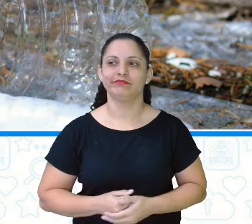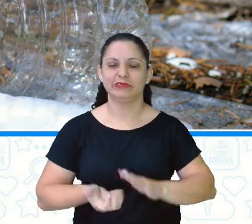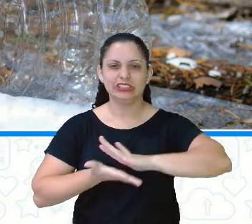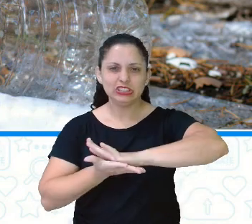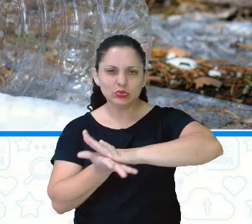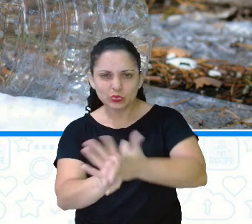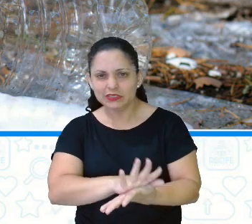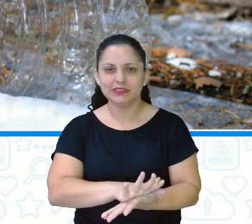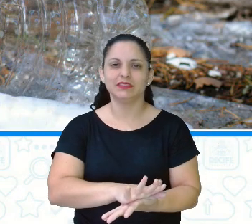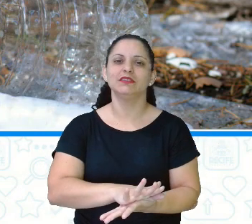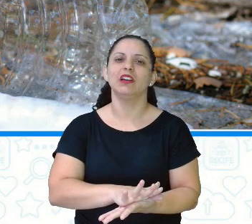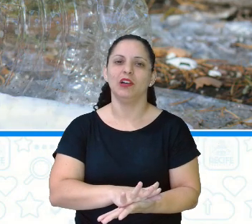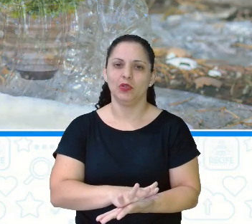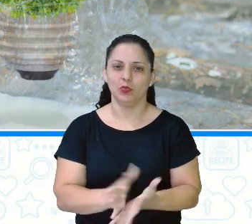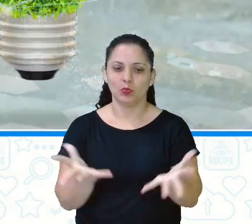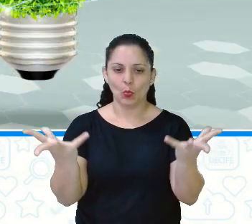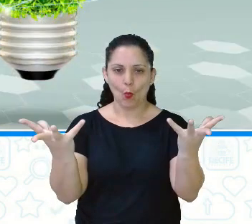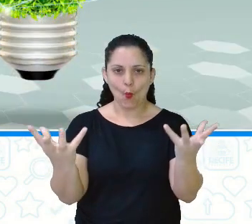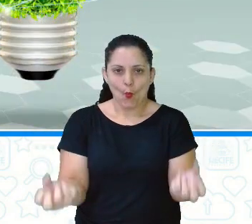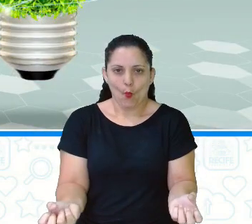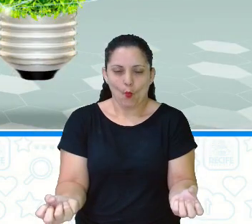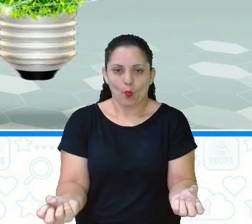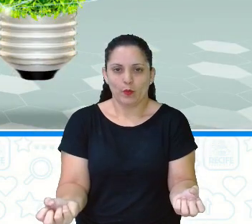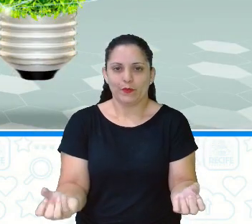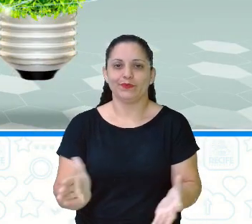degradação, destruição do meio ambiente,